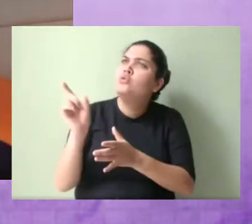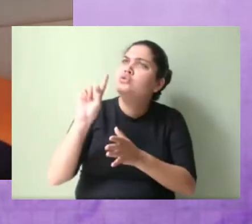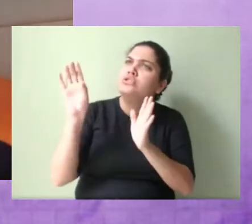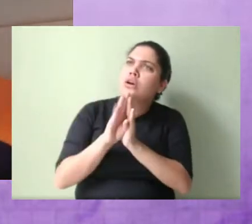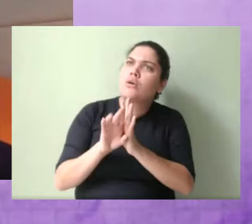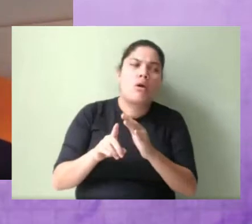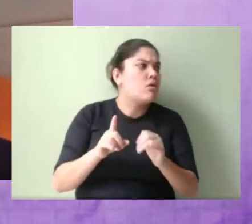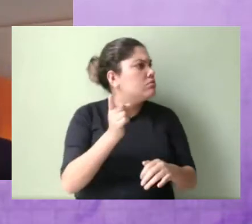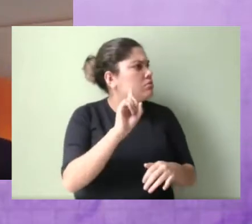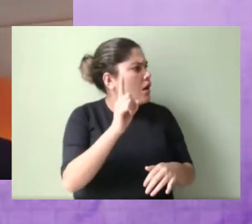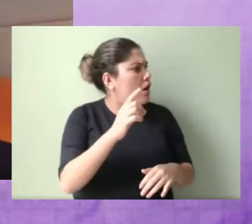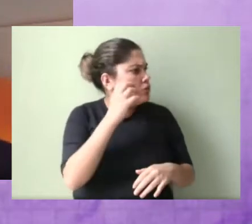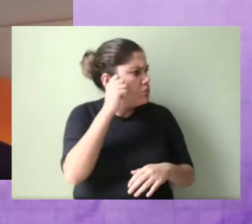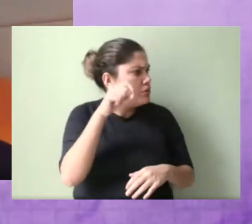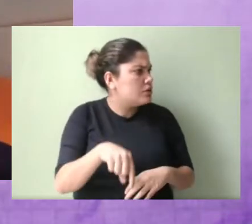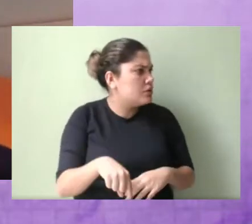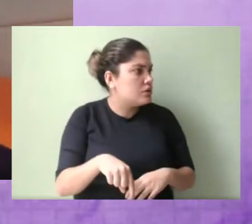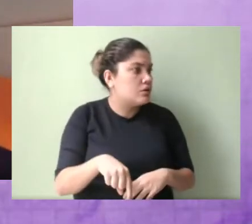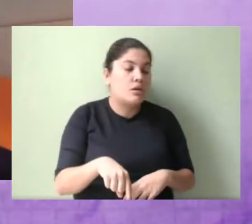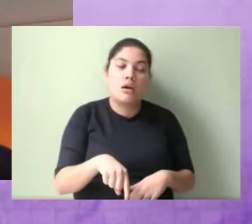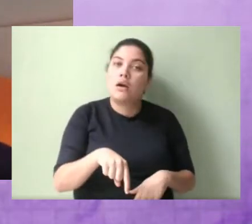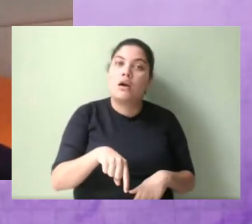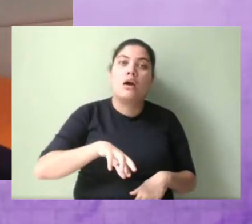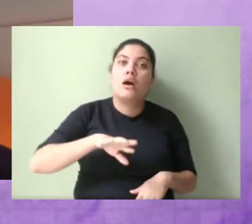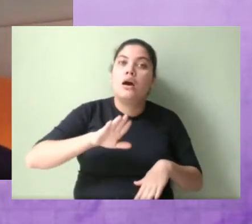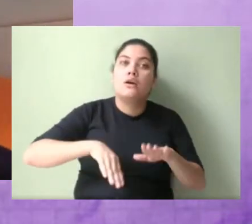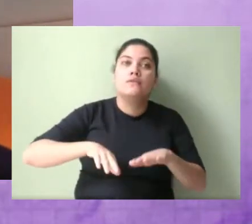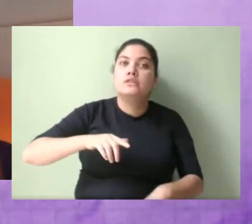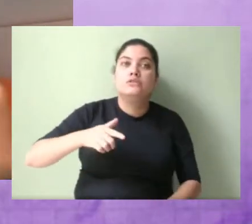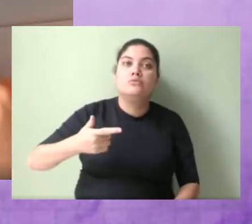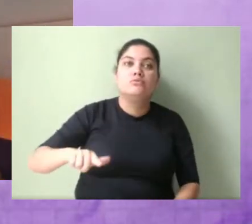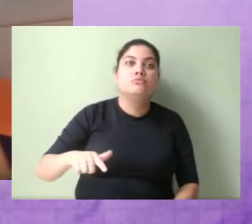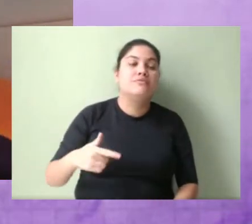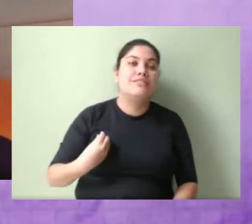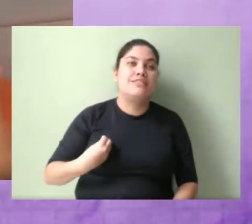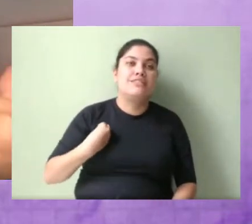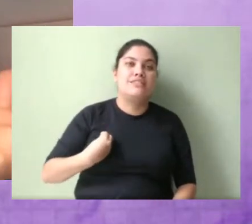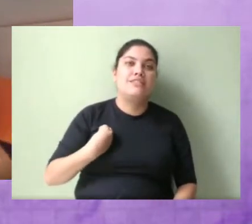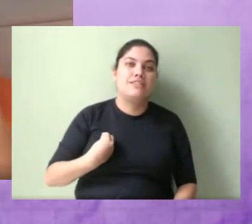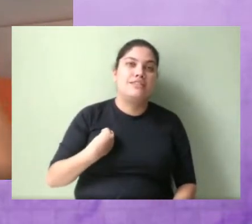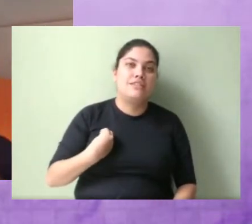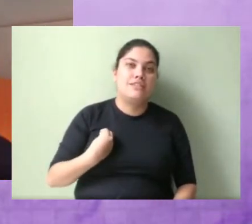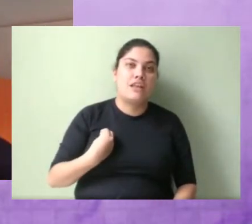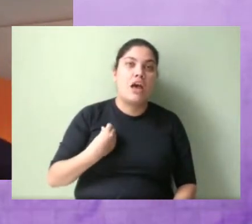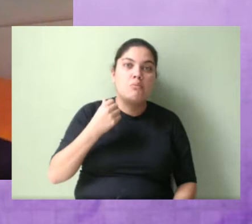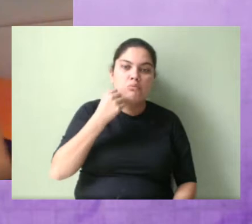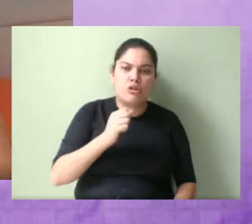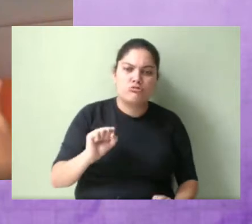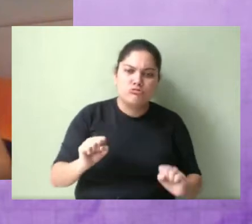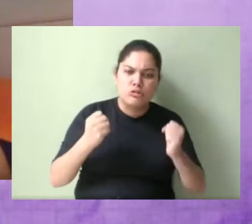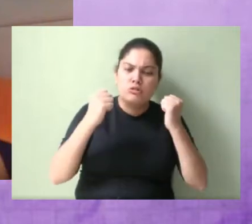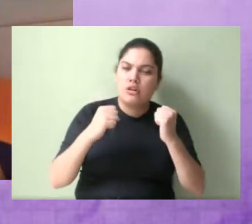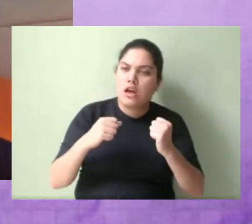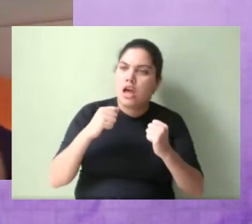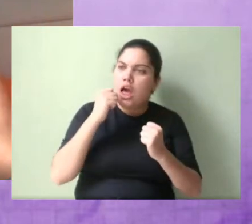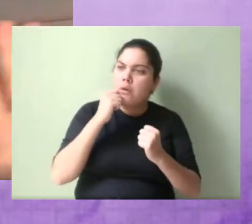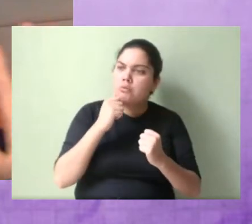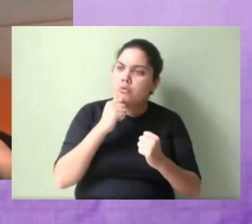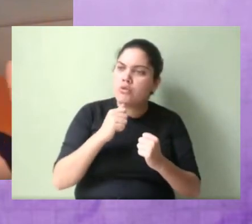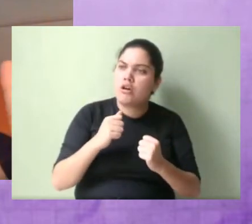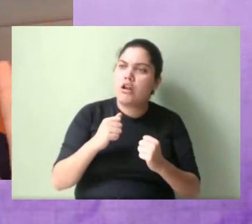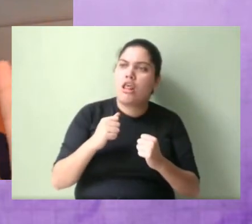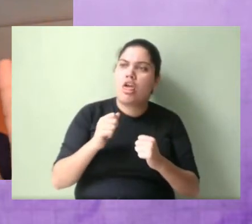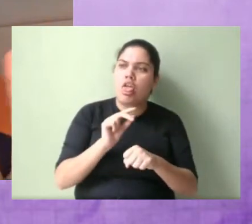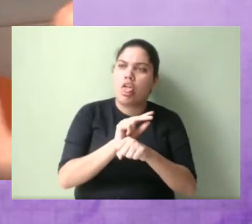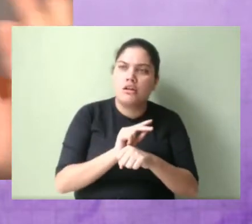de vocês, ele vem na minha casa no churrasco um dia, e vocês me ligam dizendo, pô, fulano, meu marido não chegou, tá, não sei o quê. Não, ele tá dormindo aqui. Nem sei onde ele